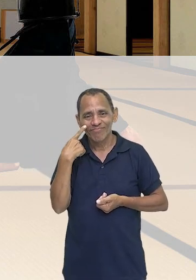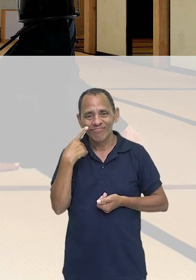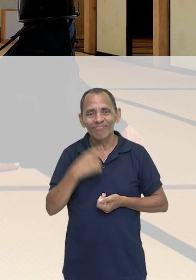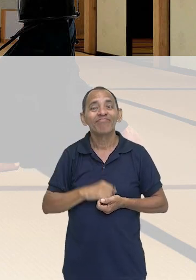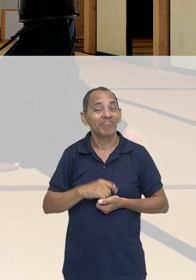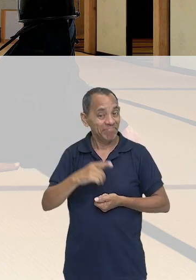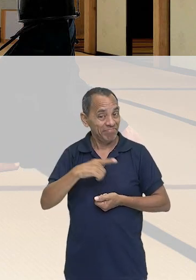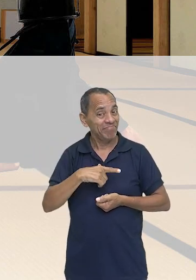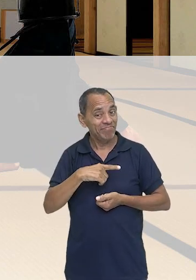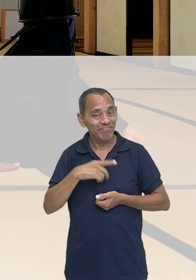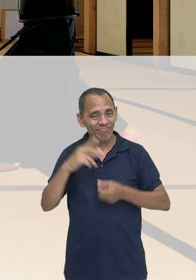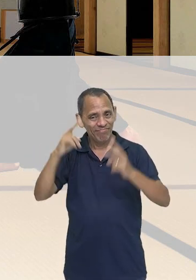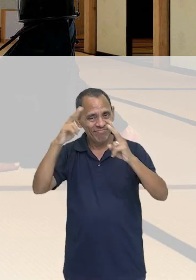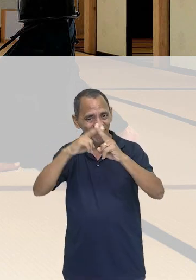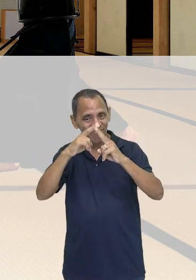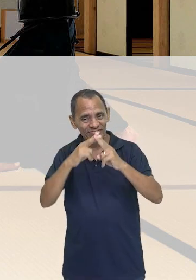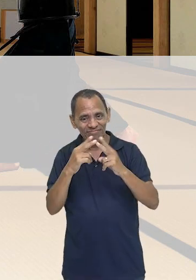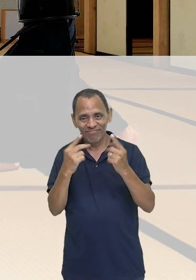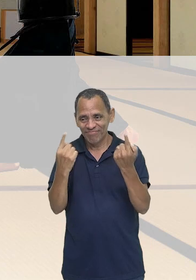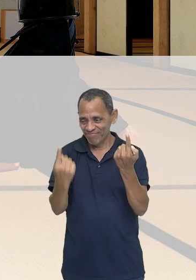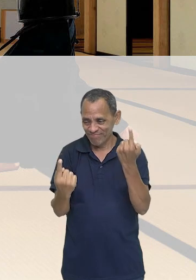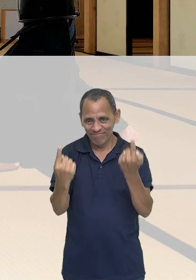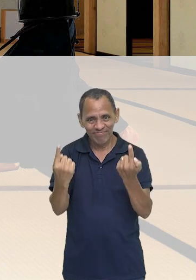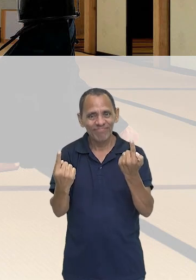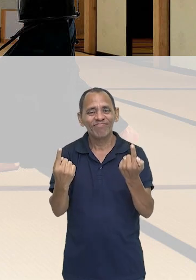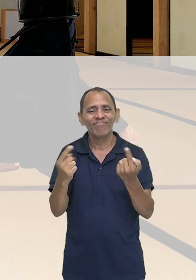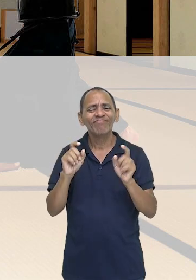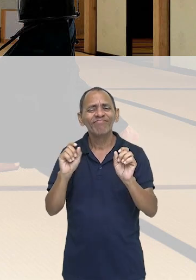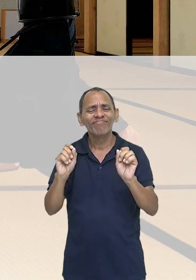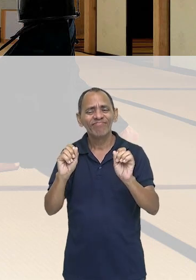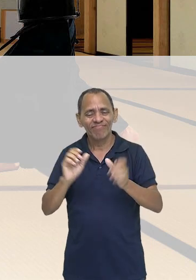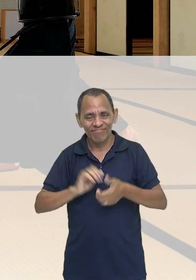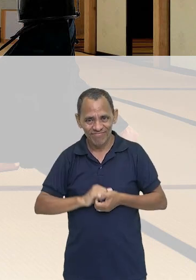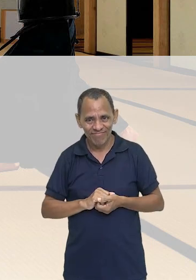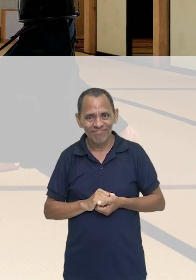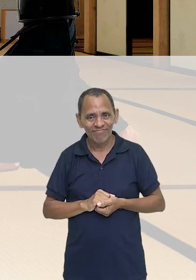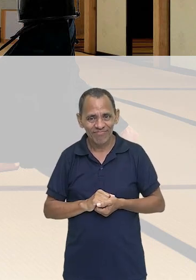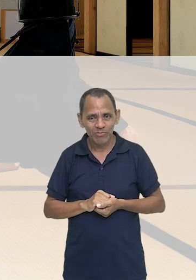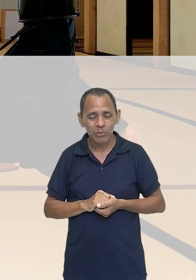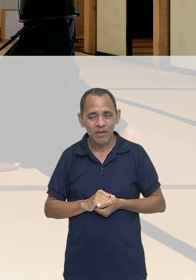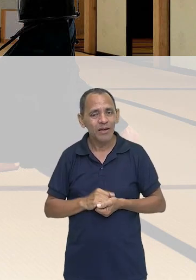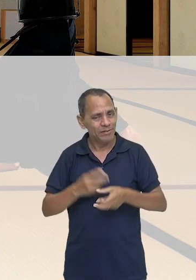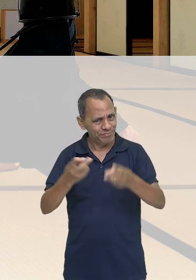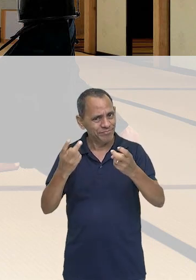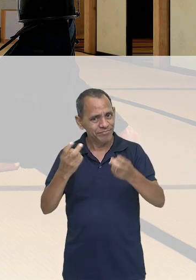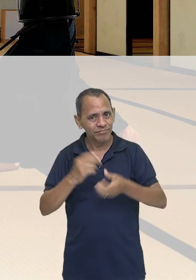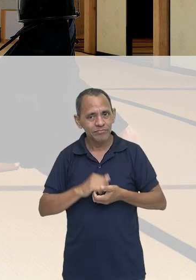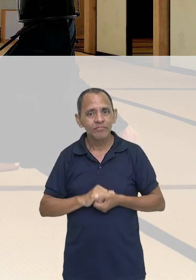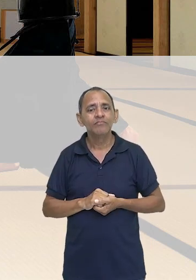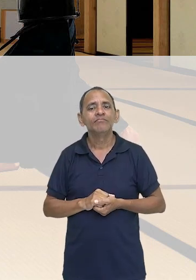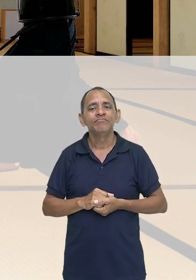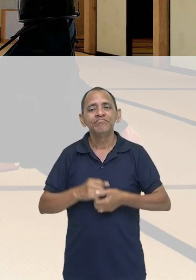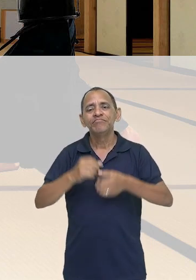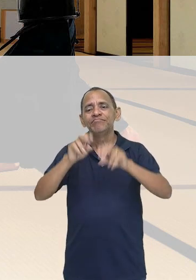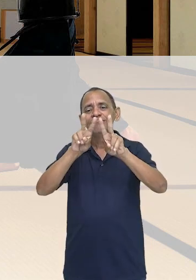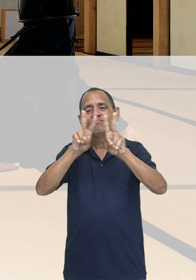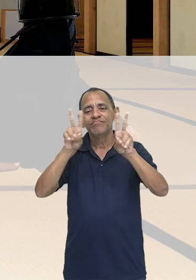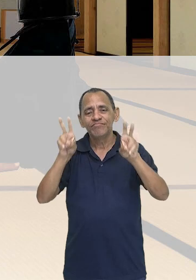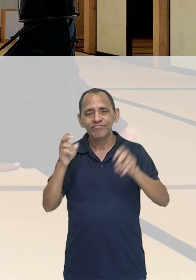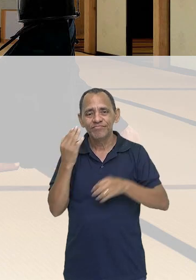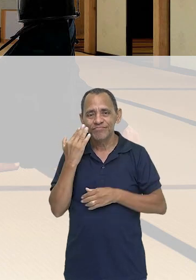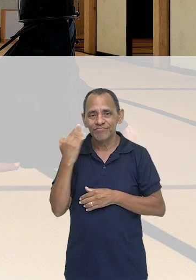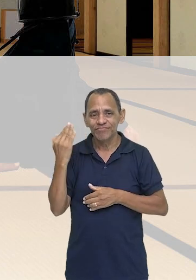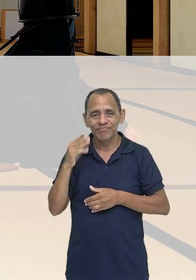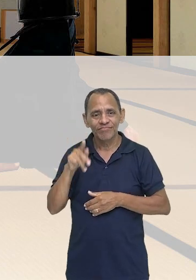dois lutadores. Quem será que são eles? Como vocês já podem perceber, nós vamos falar sobre o